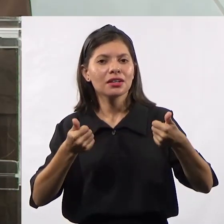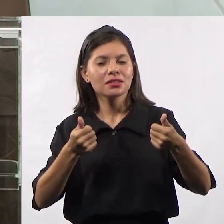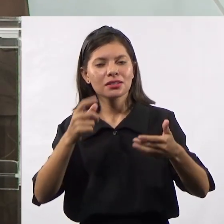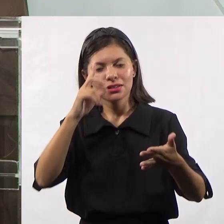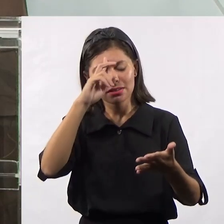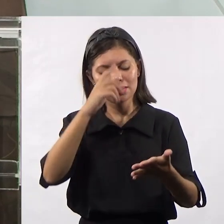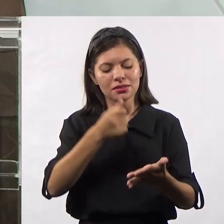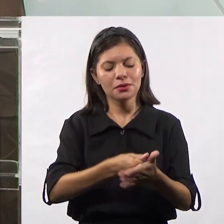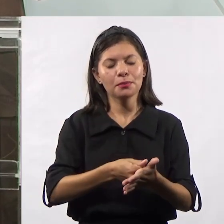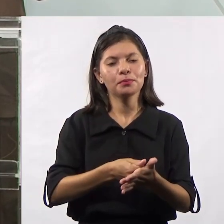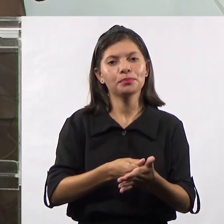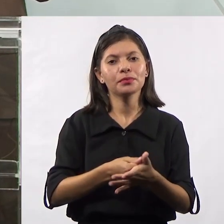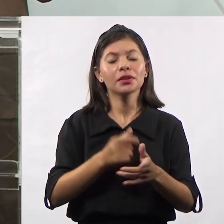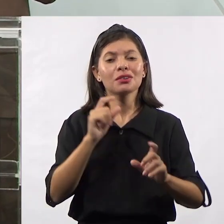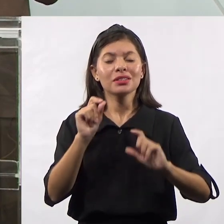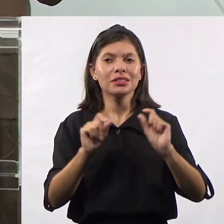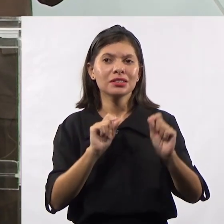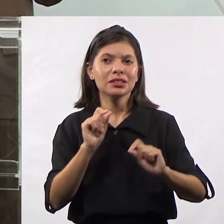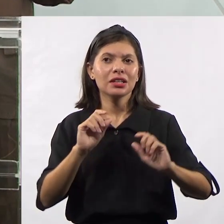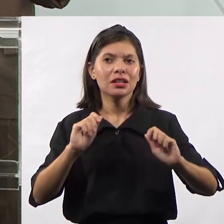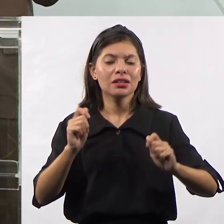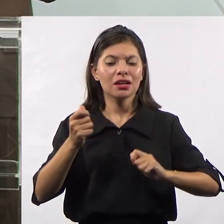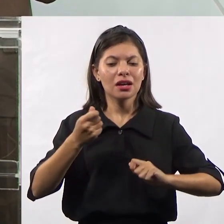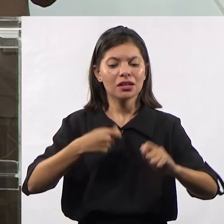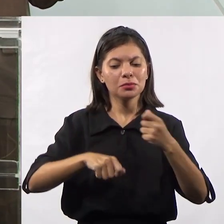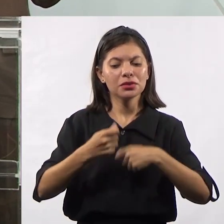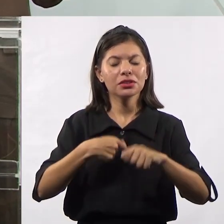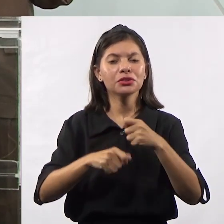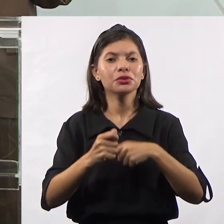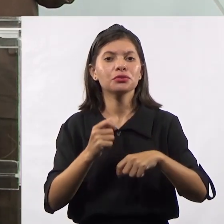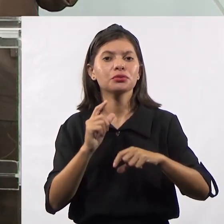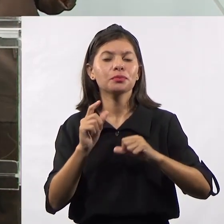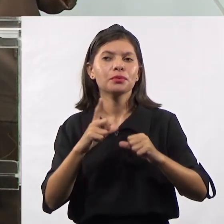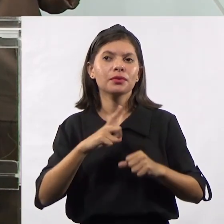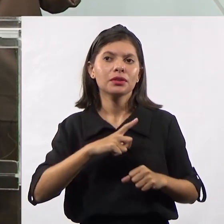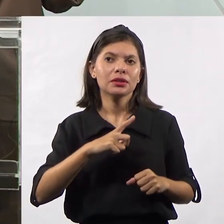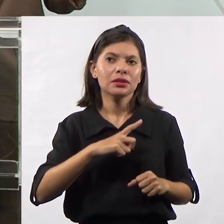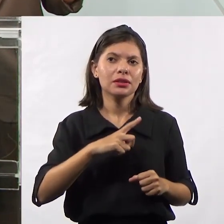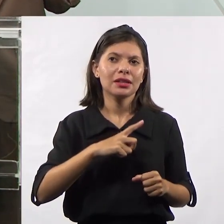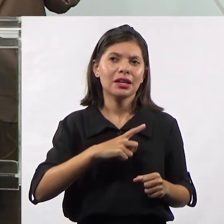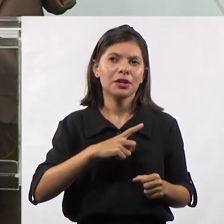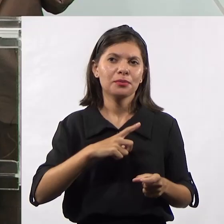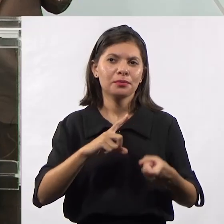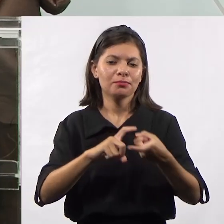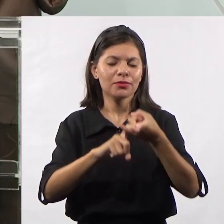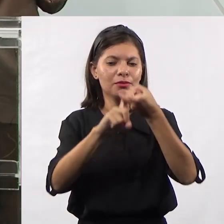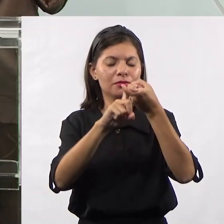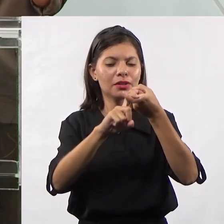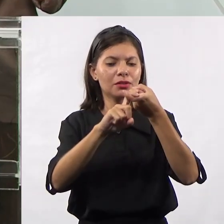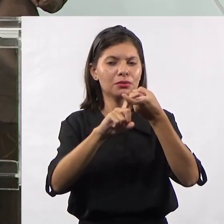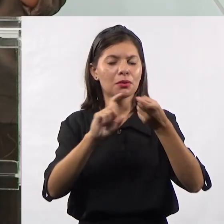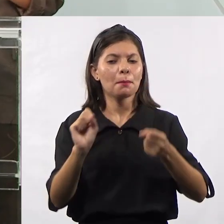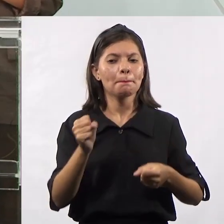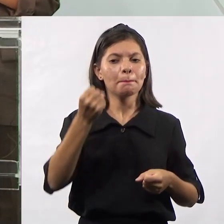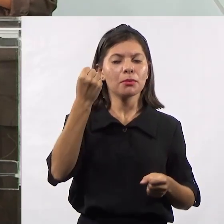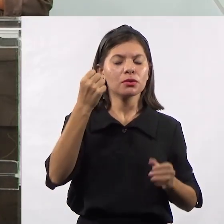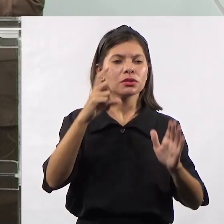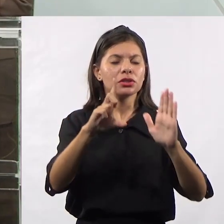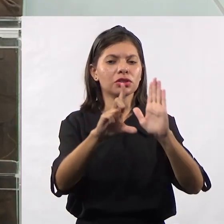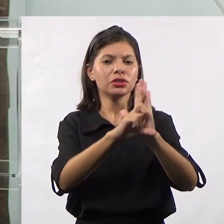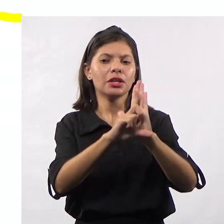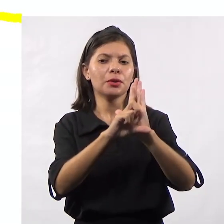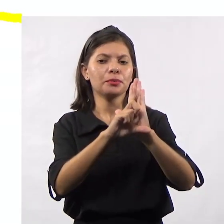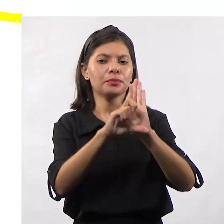a eficácia da decisão, tá? Então, esse recurso administrativo na licitação, ele vai ter efeito suspensivo por força de lei.